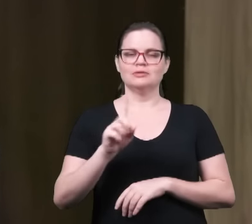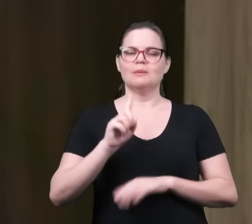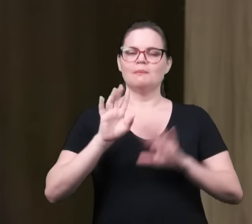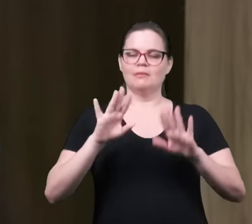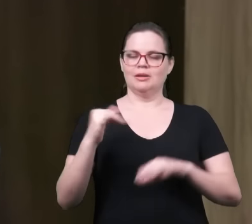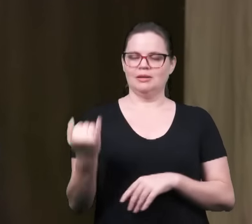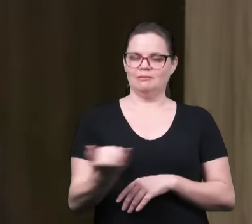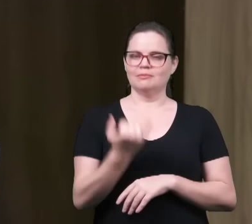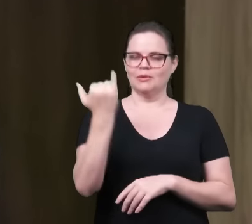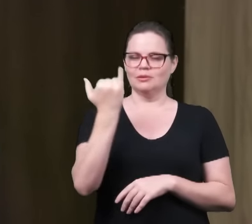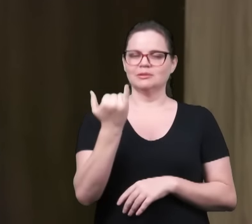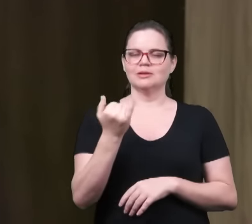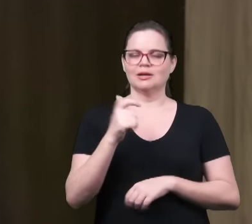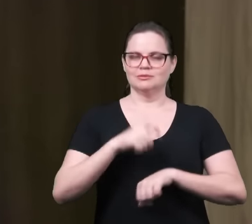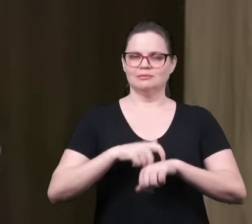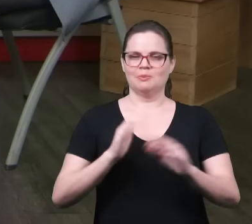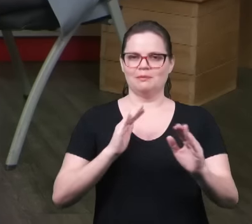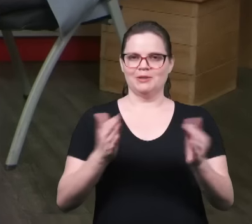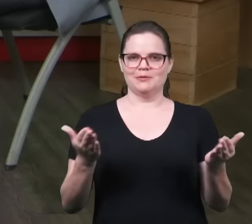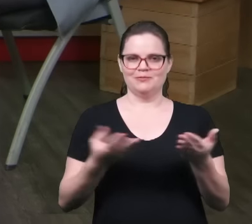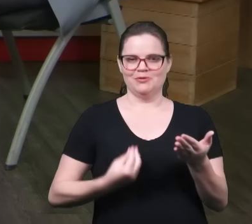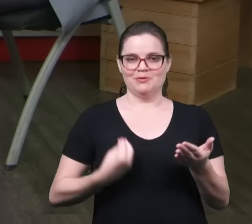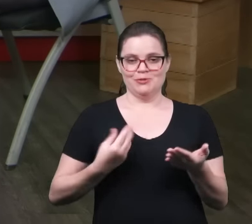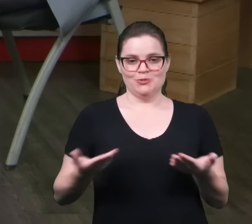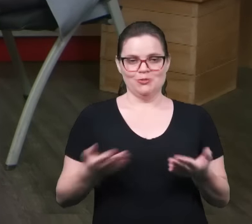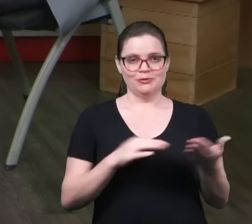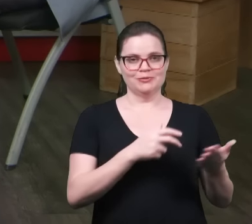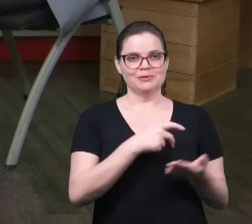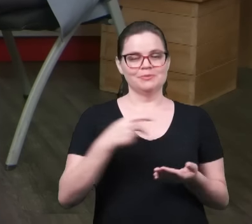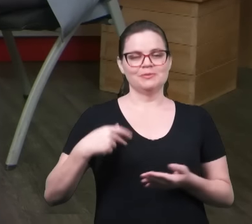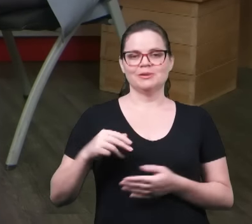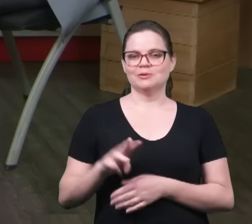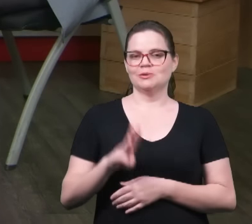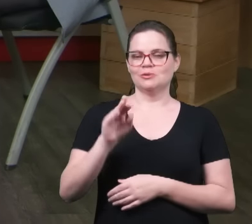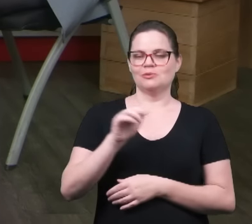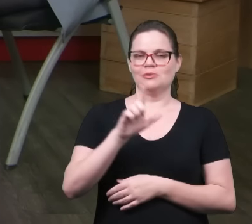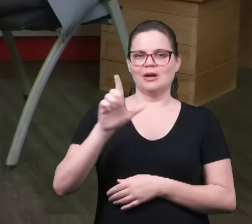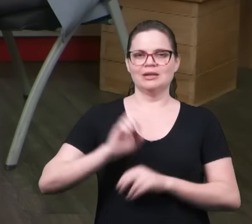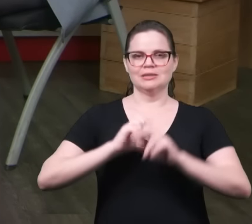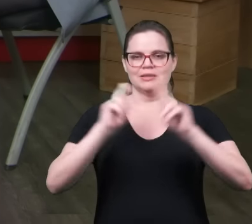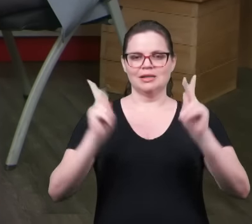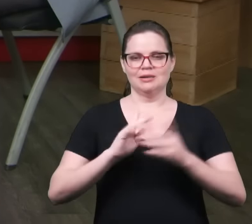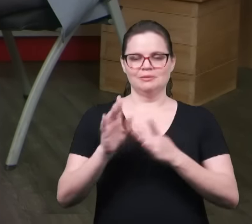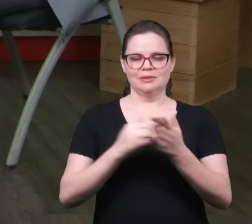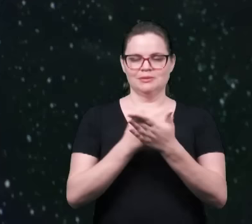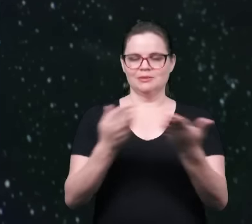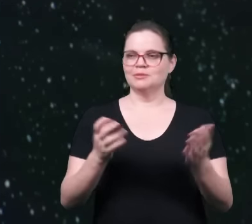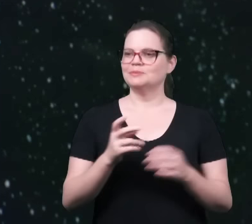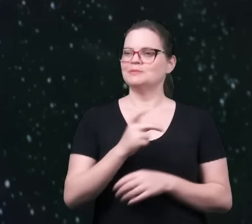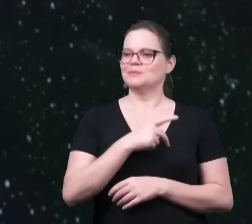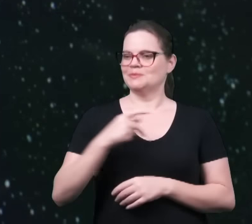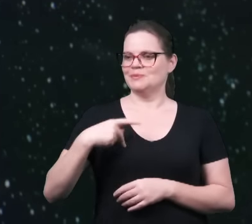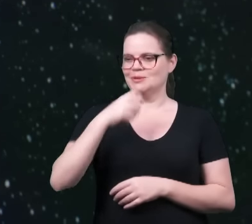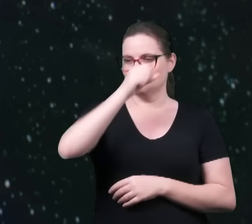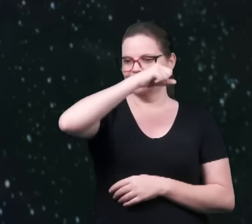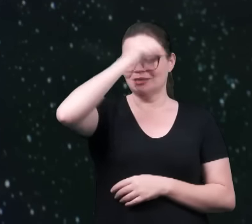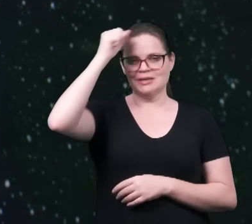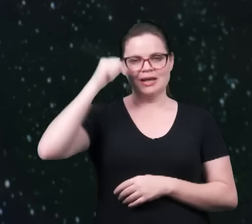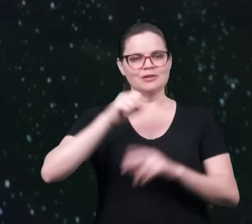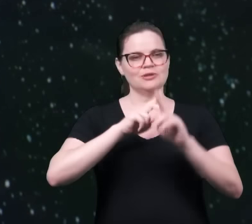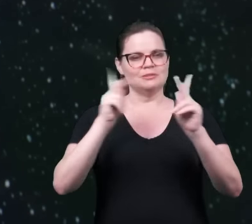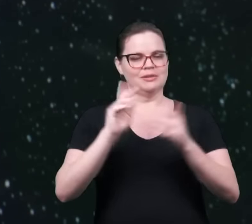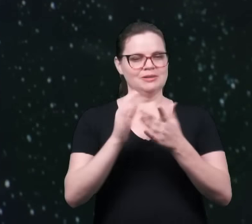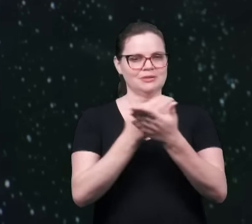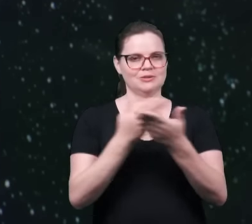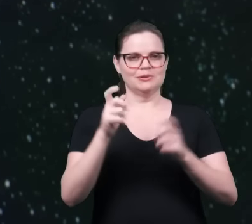nós vamos falar. Estamos aqui eu, pastor Wallace Rosete, a pai do senhor Wallace. Pai do senhor Sérgio, pai dos seus irmãos que nos acompanham,